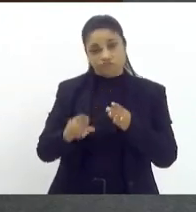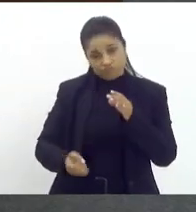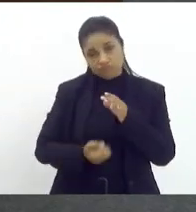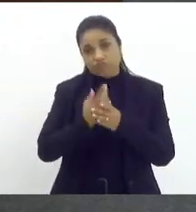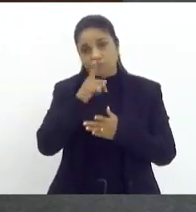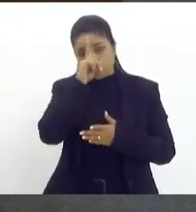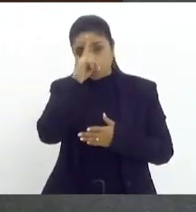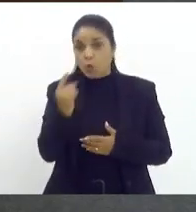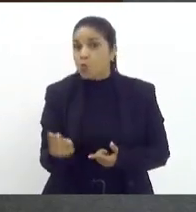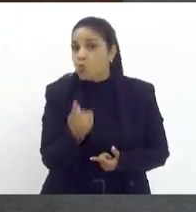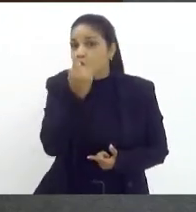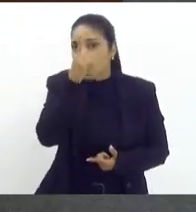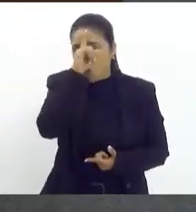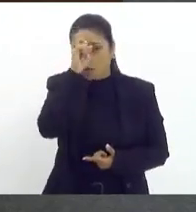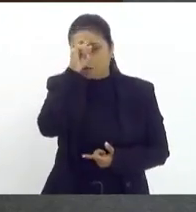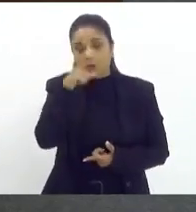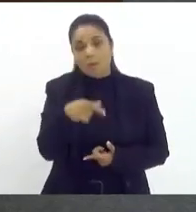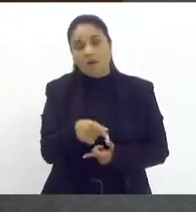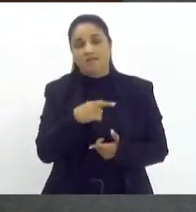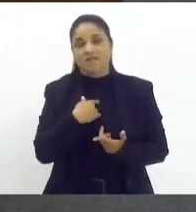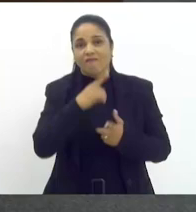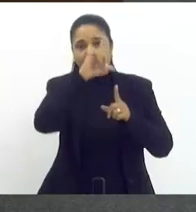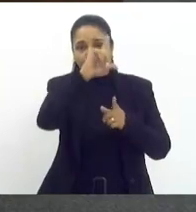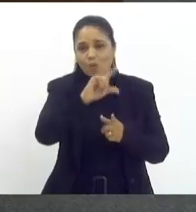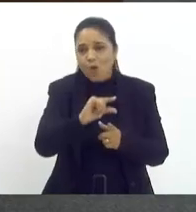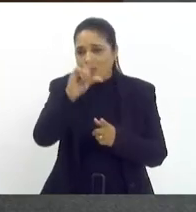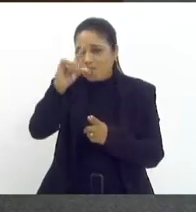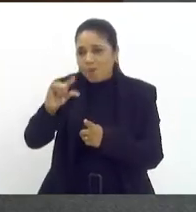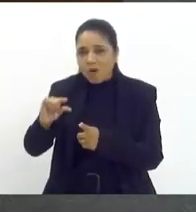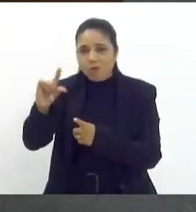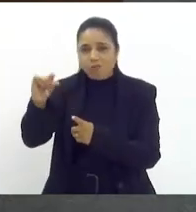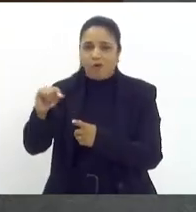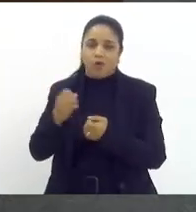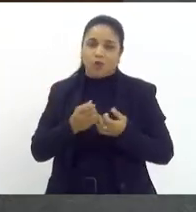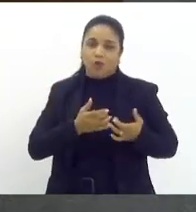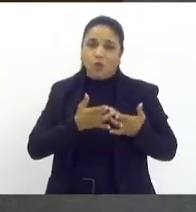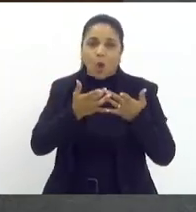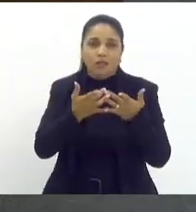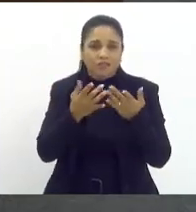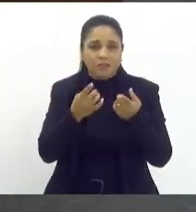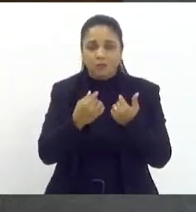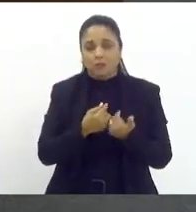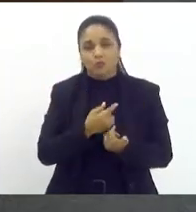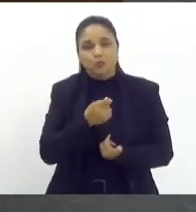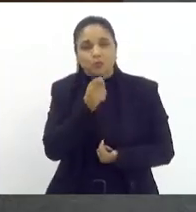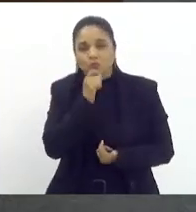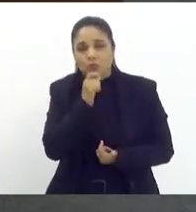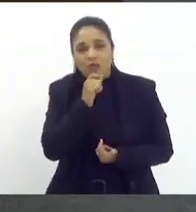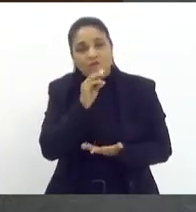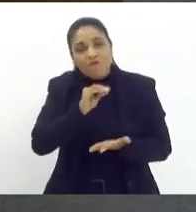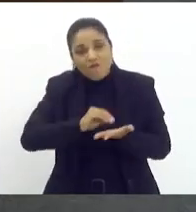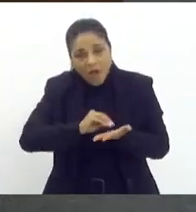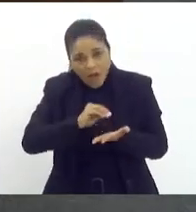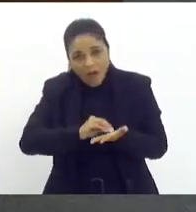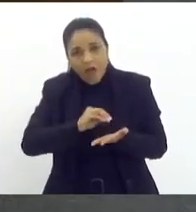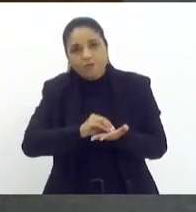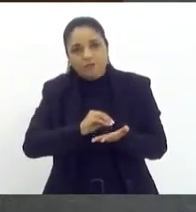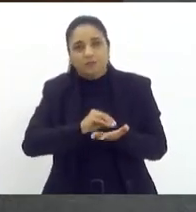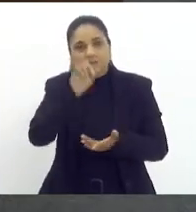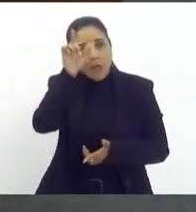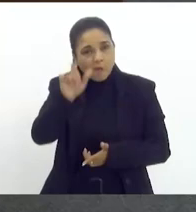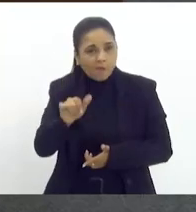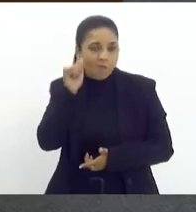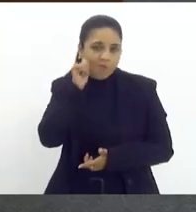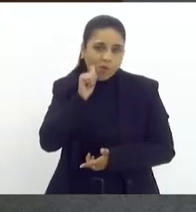de leite estava desguarnecido ou seja não tem as doações necessárias para aquelas mulheres que têm dificuldade